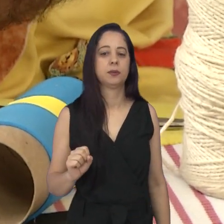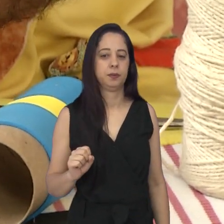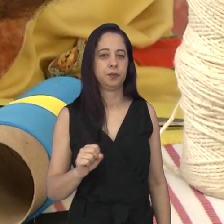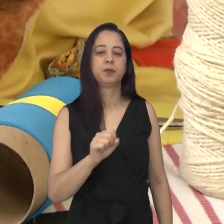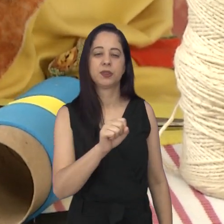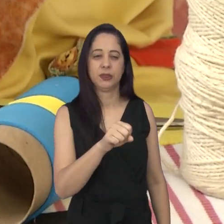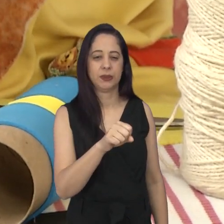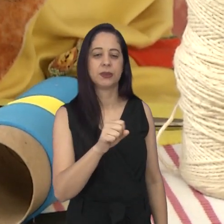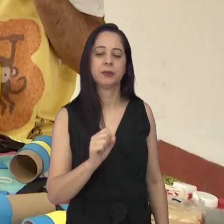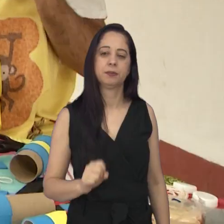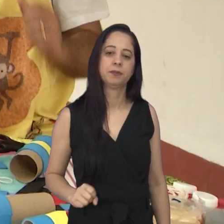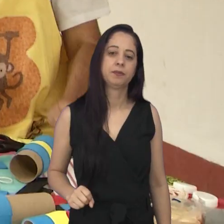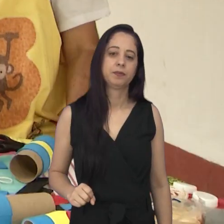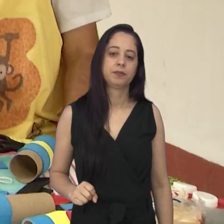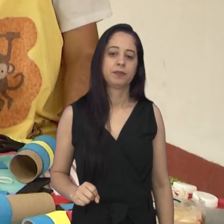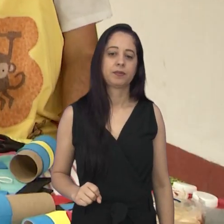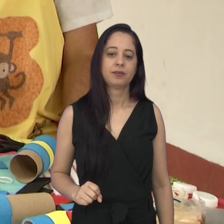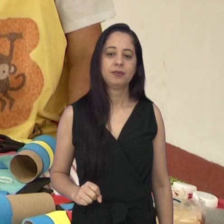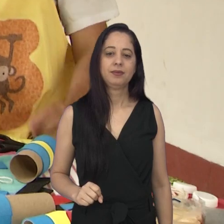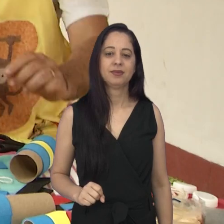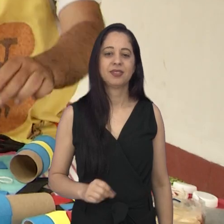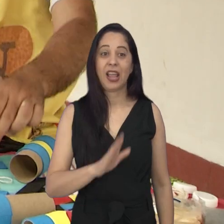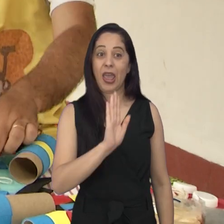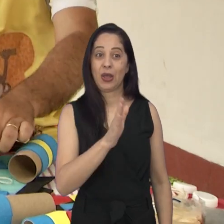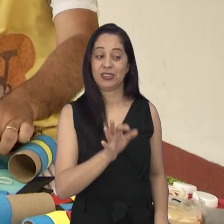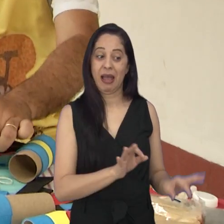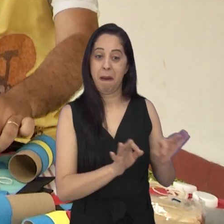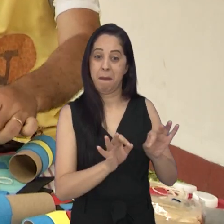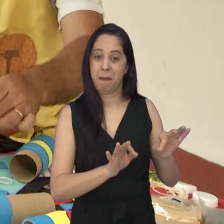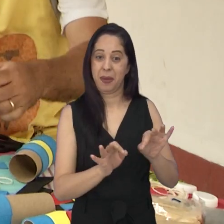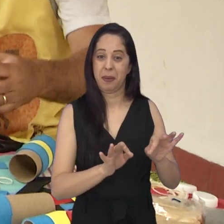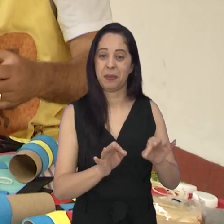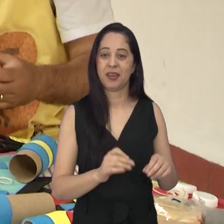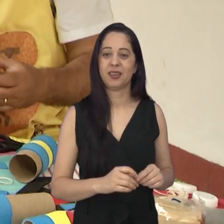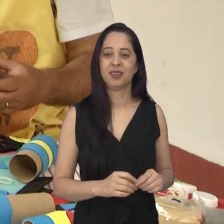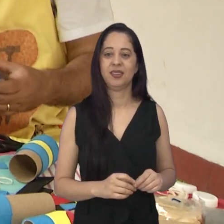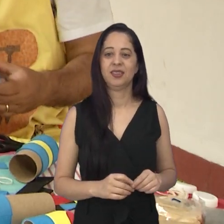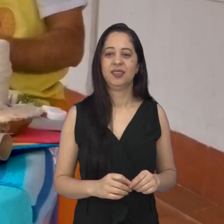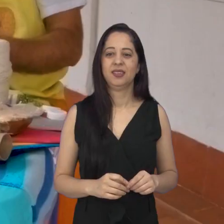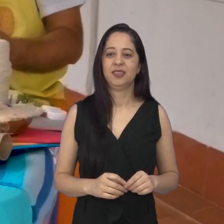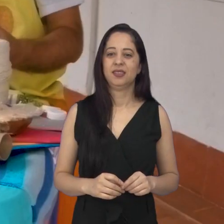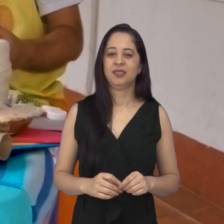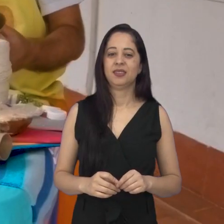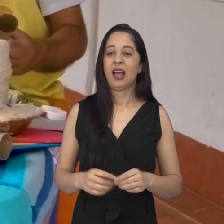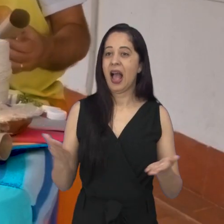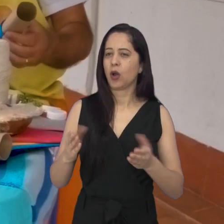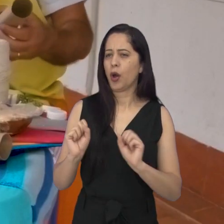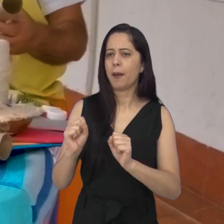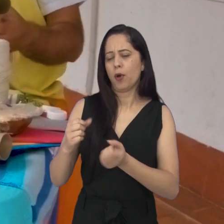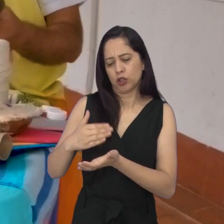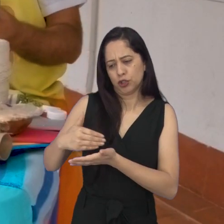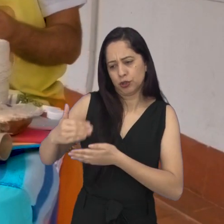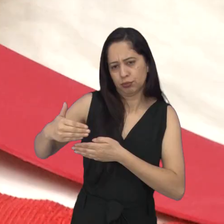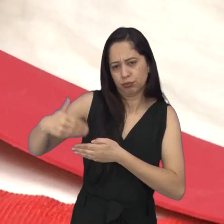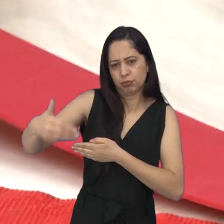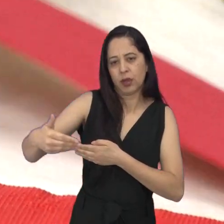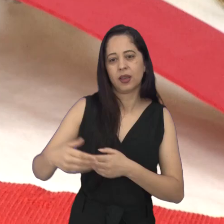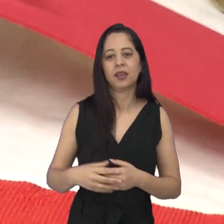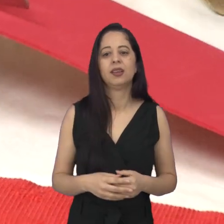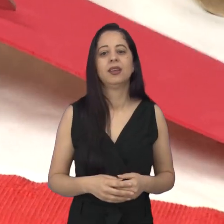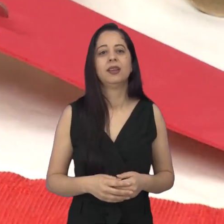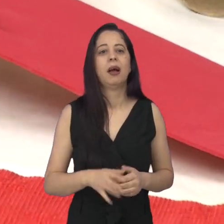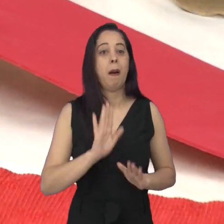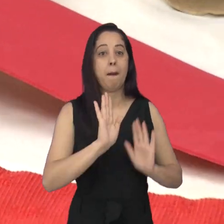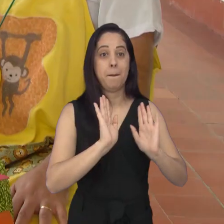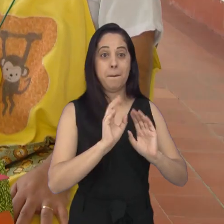mais firme. Mais firme. Já colei até a toalha aqui, mas colei. Bom, já pode passar para outra fase, pode, né? Você falou